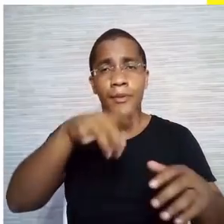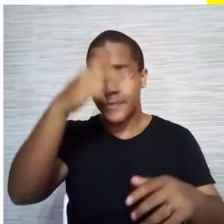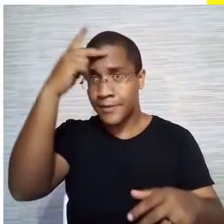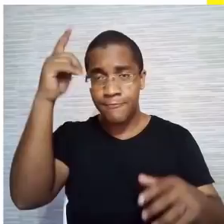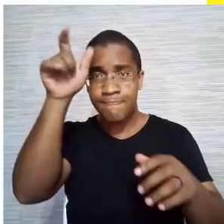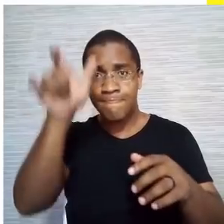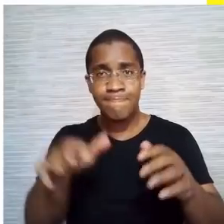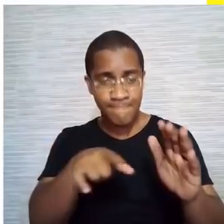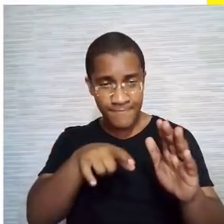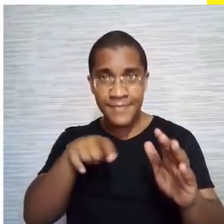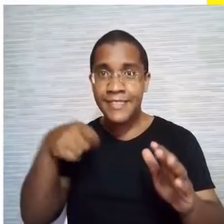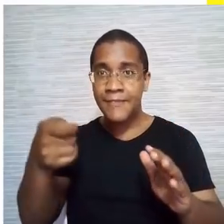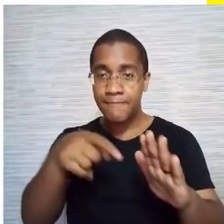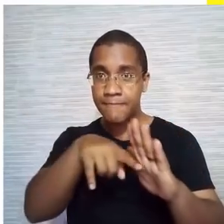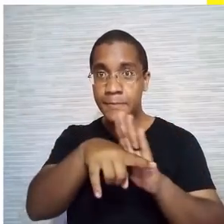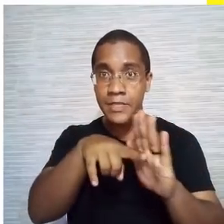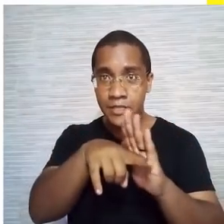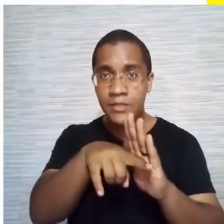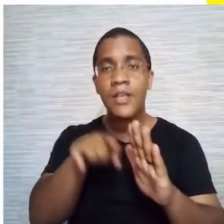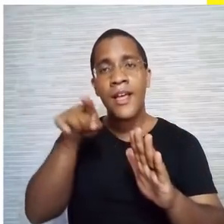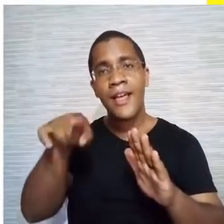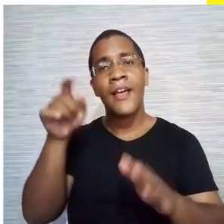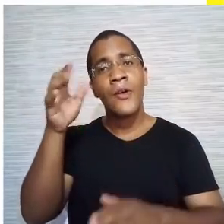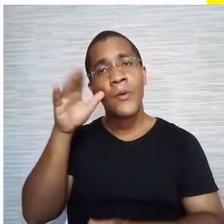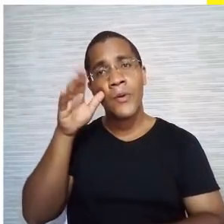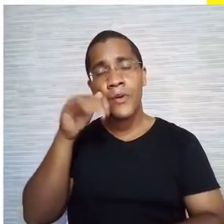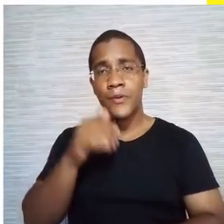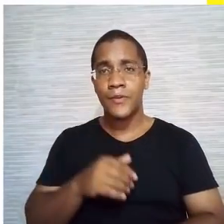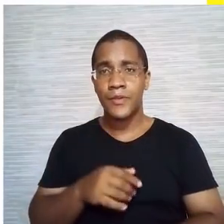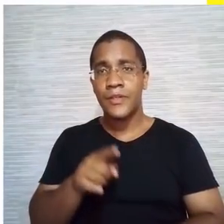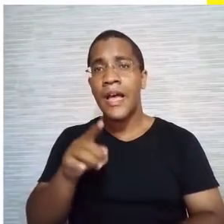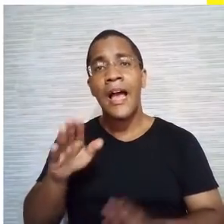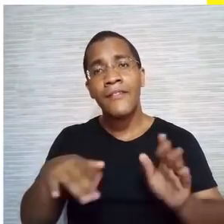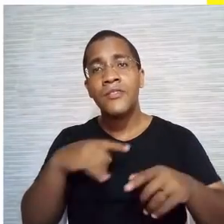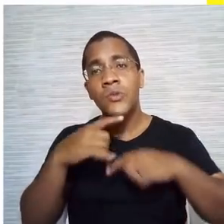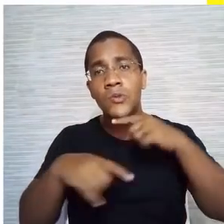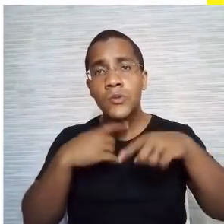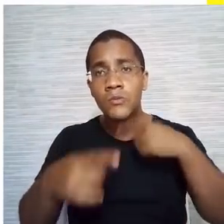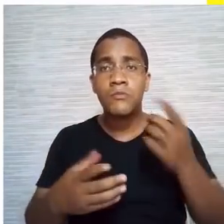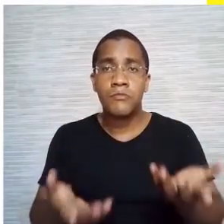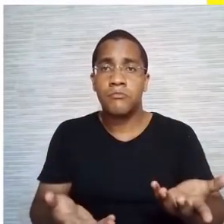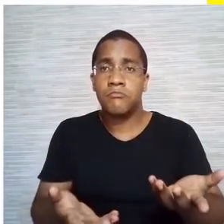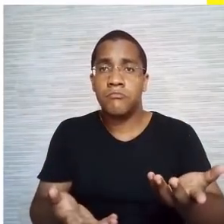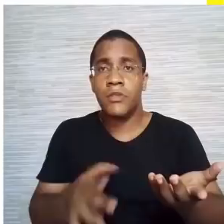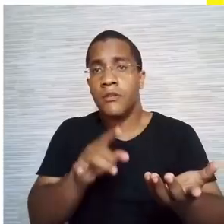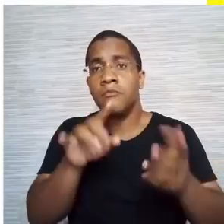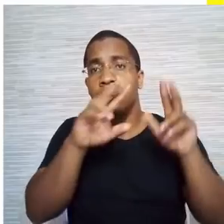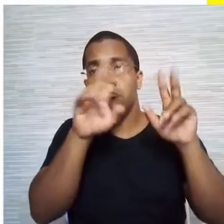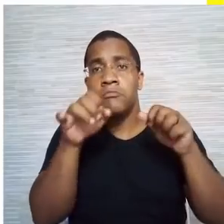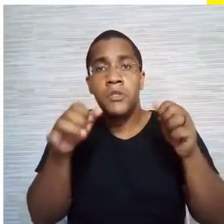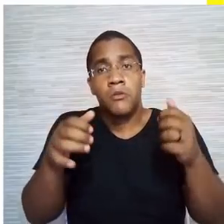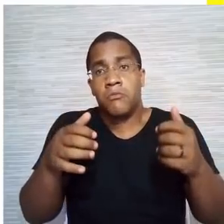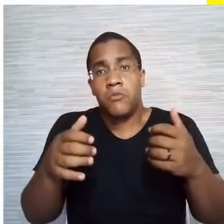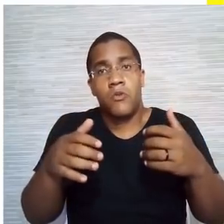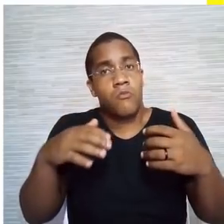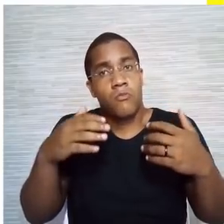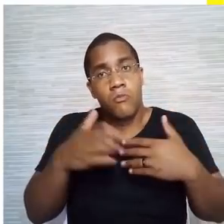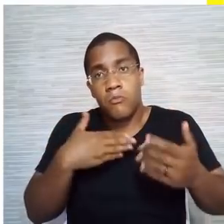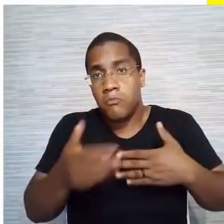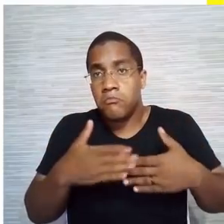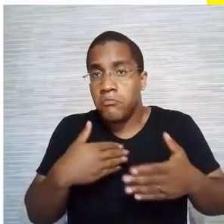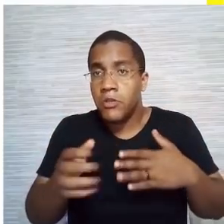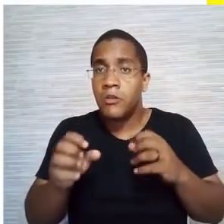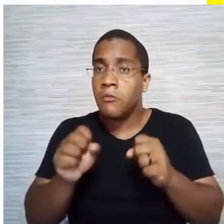curioso. E essa busca, há perguntas, há dúvidas que surgem. Um determinado ponto, um